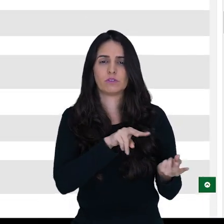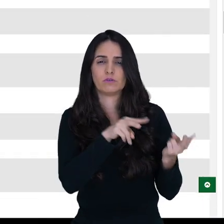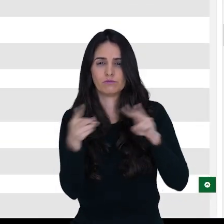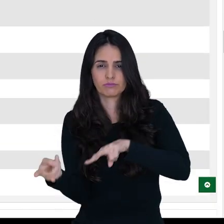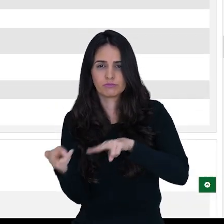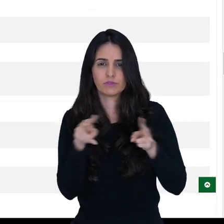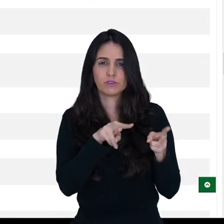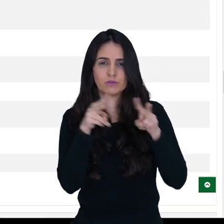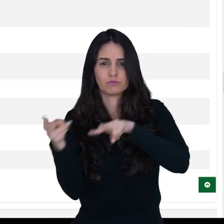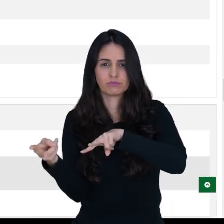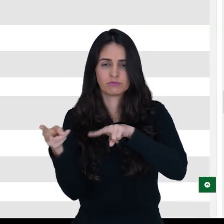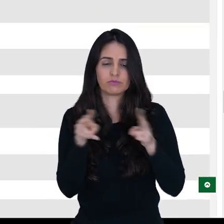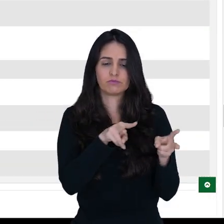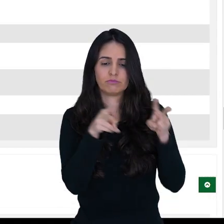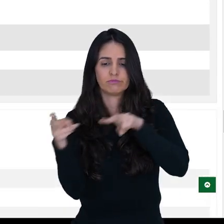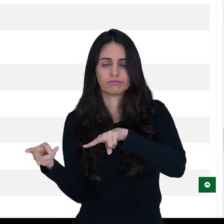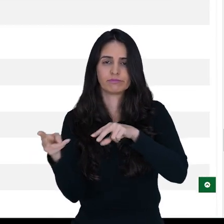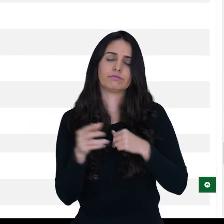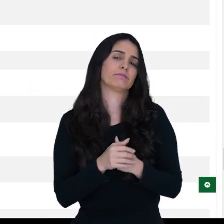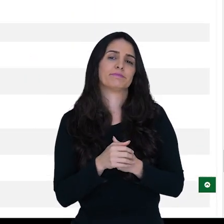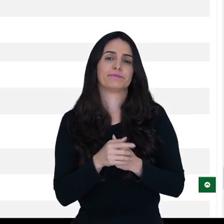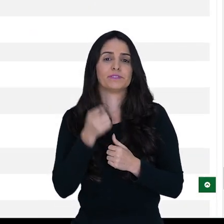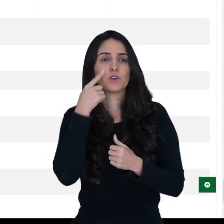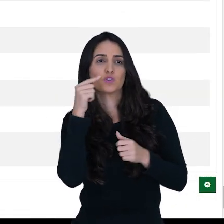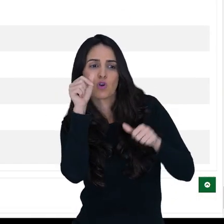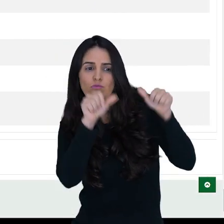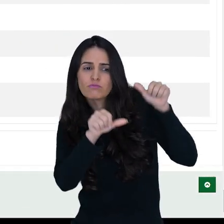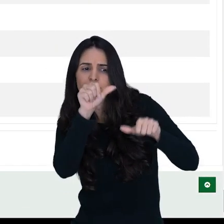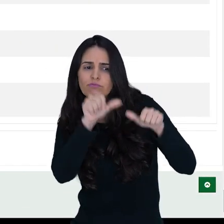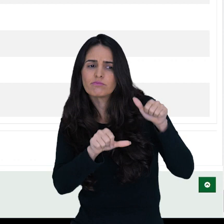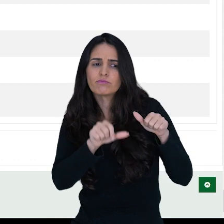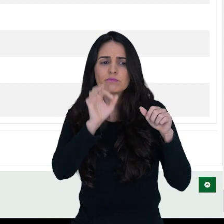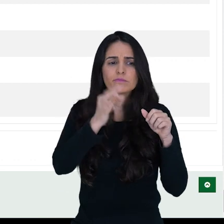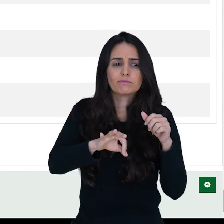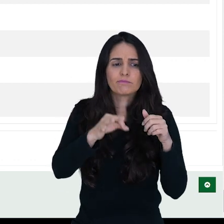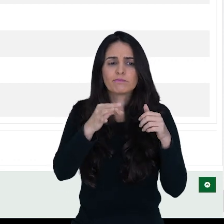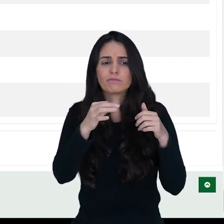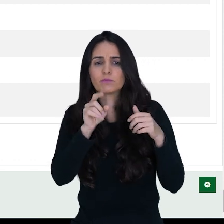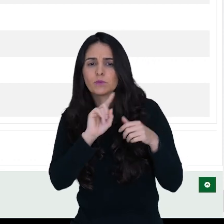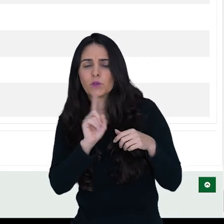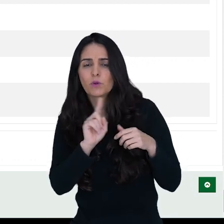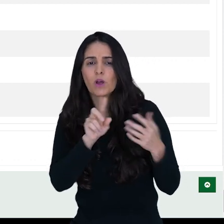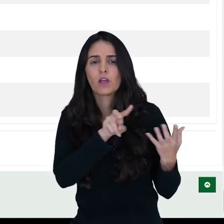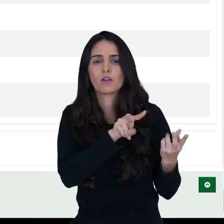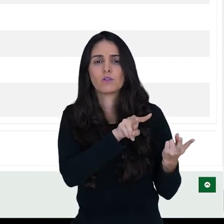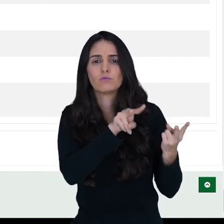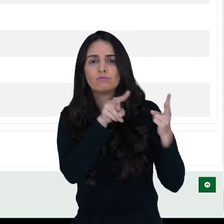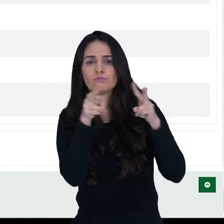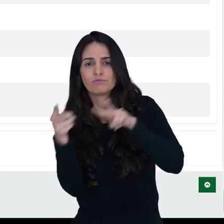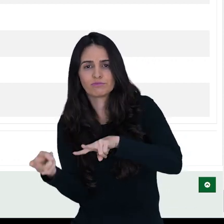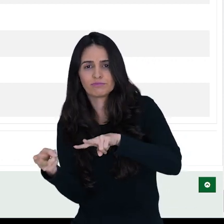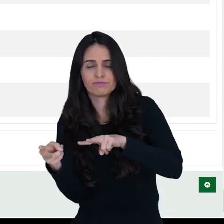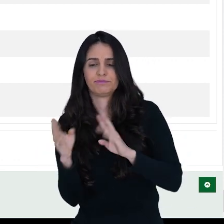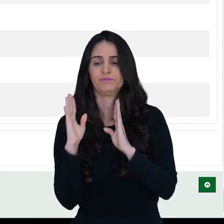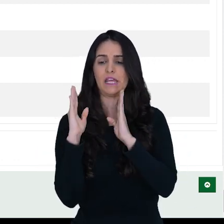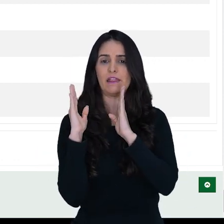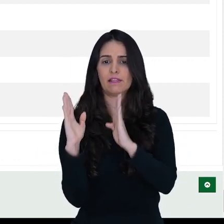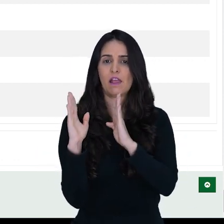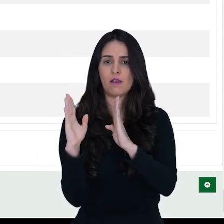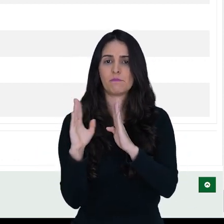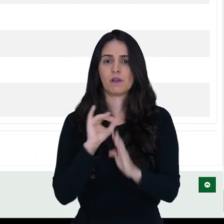a gente revisaria o que vai ser importado Tá certo e vamos para a próxima etapa que é de Executar a